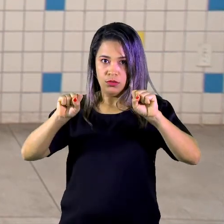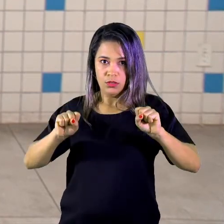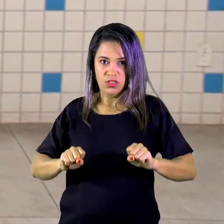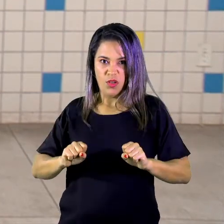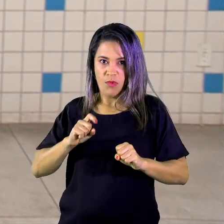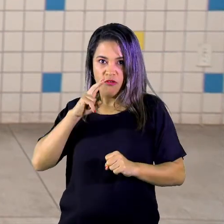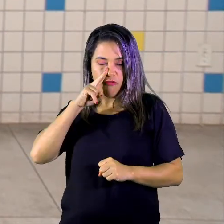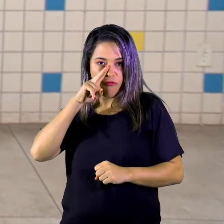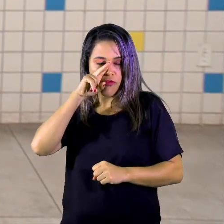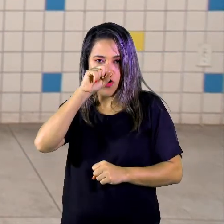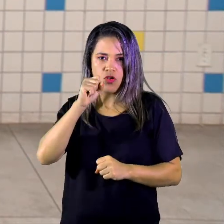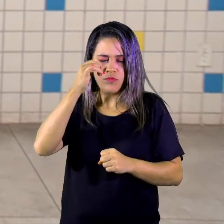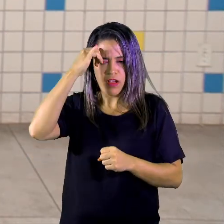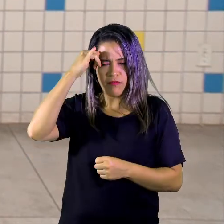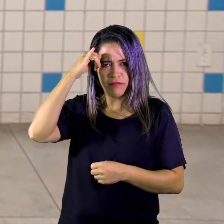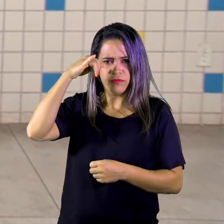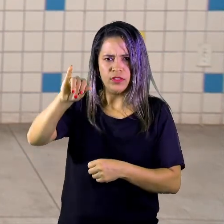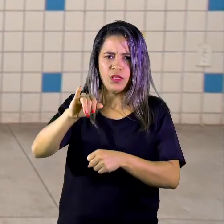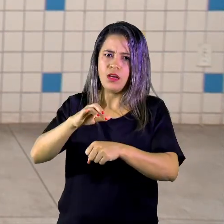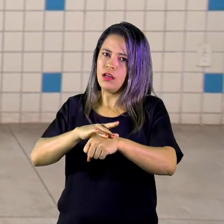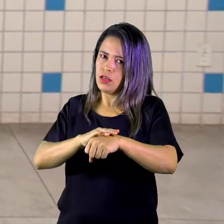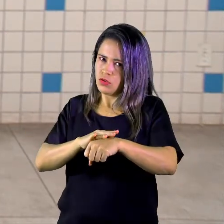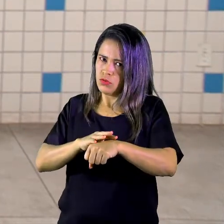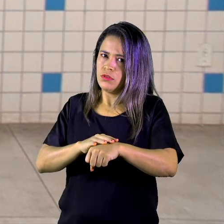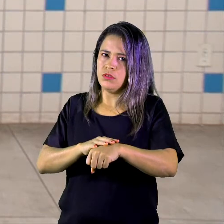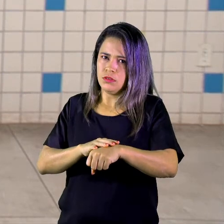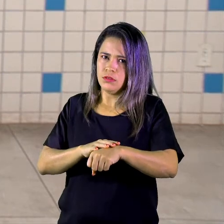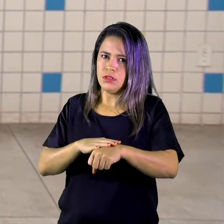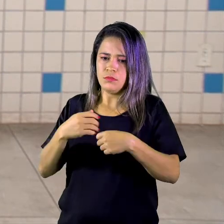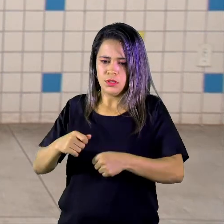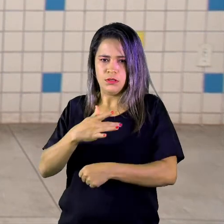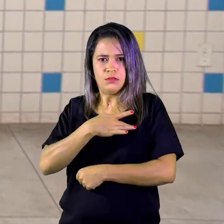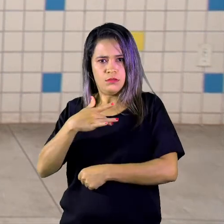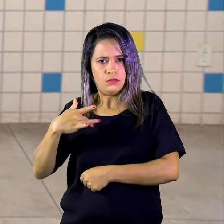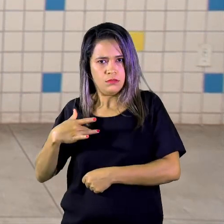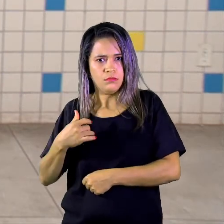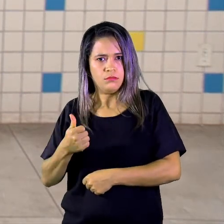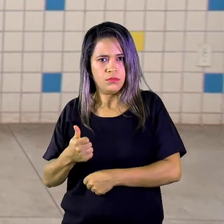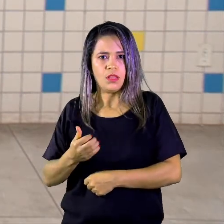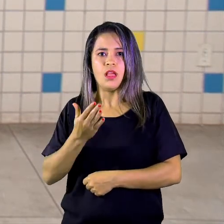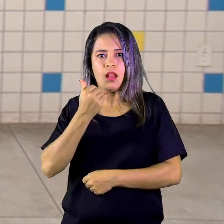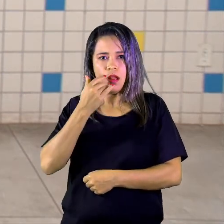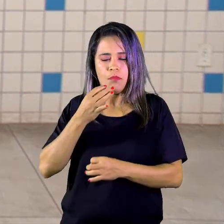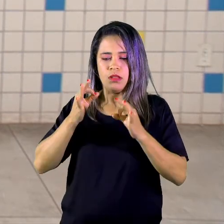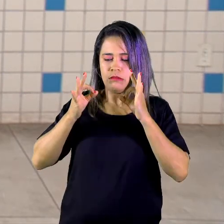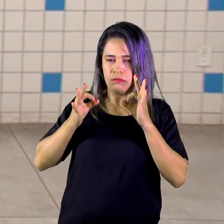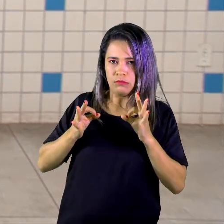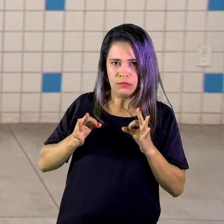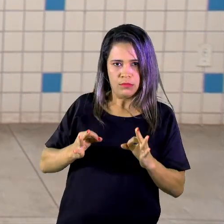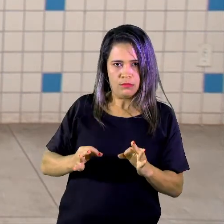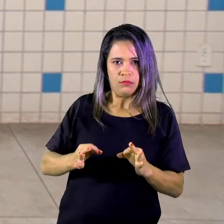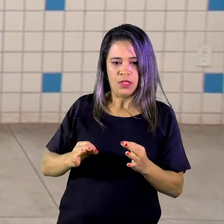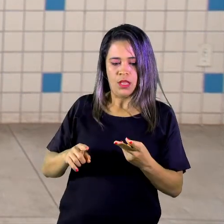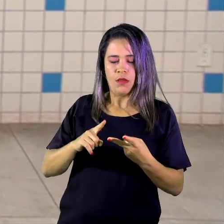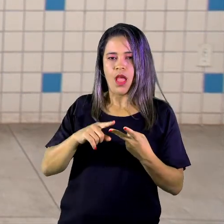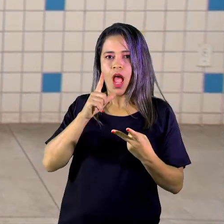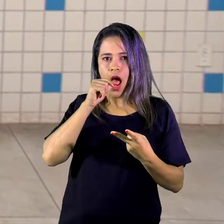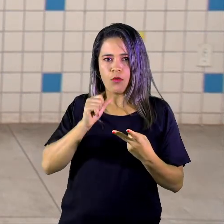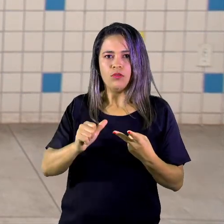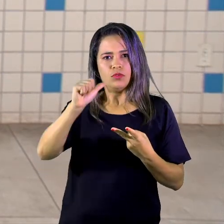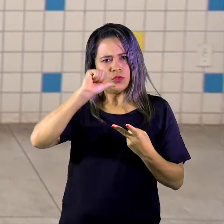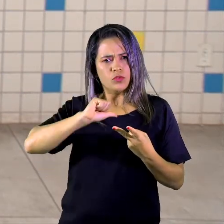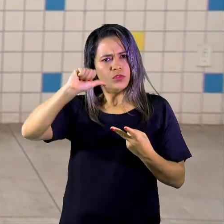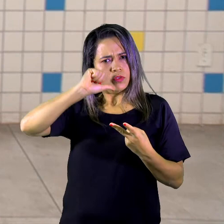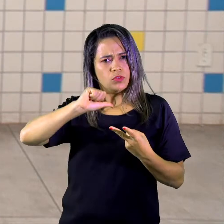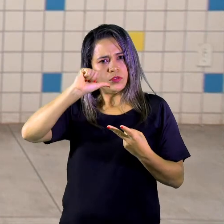para evitar que adoeçamos. Nós temos que nos alimentar de forma adequada e equilibrada, beber água,